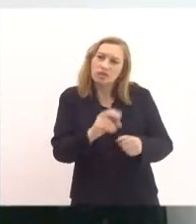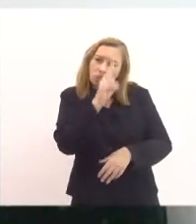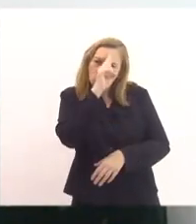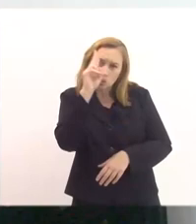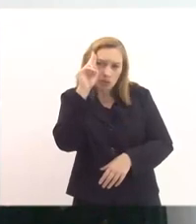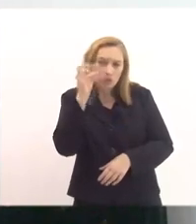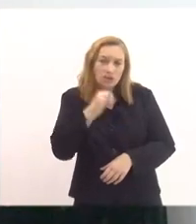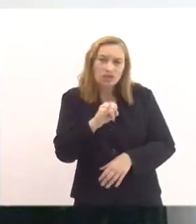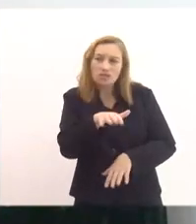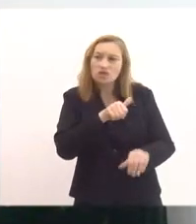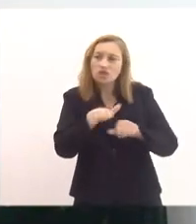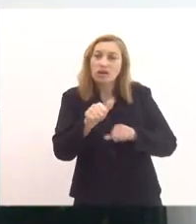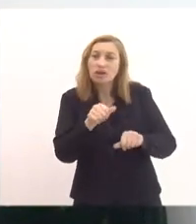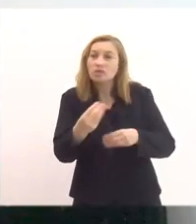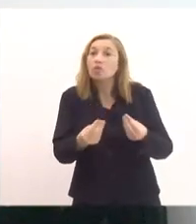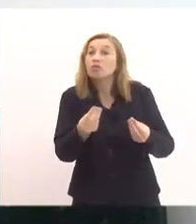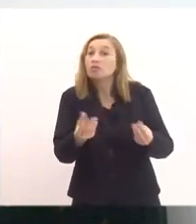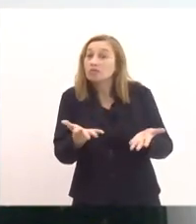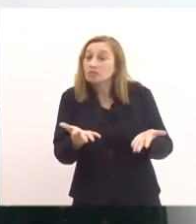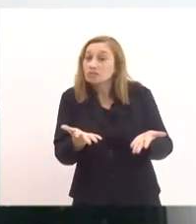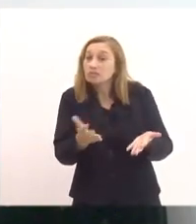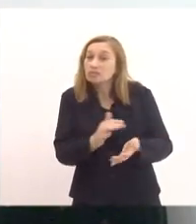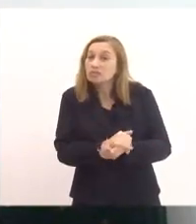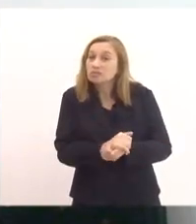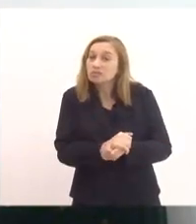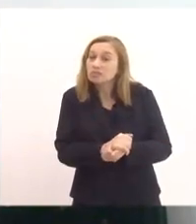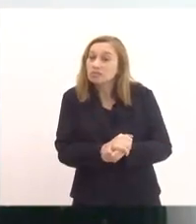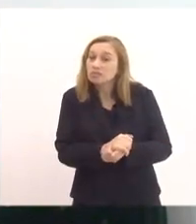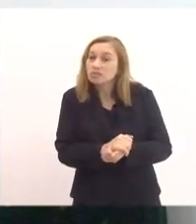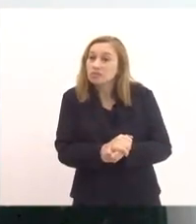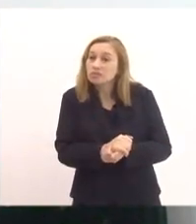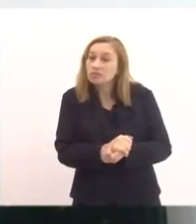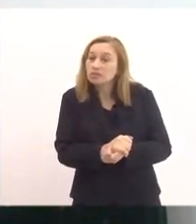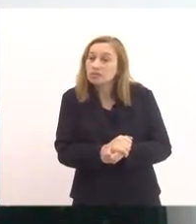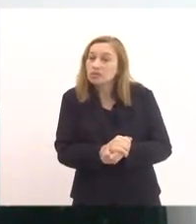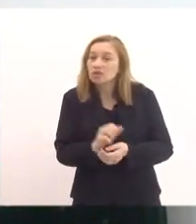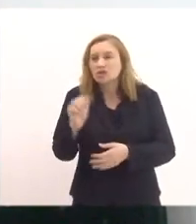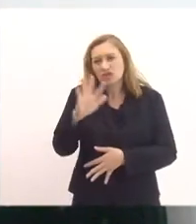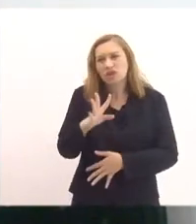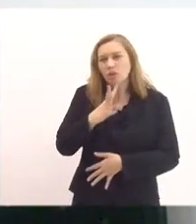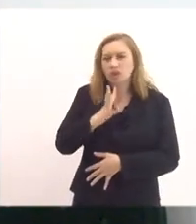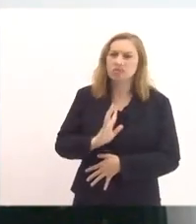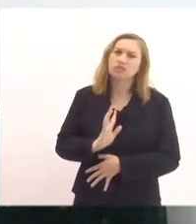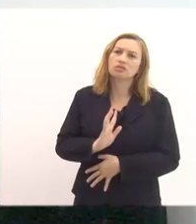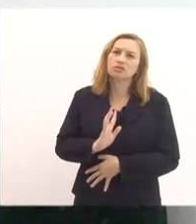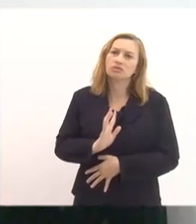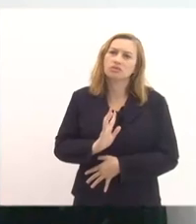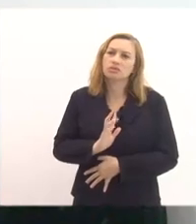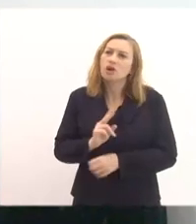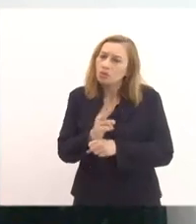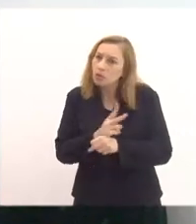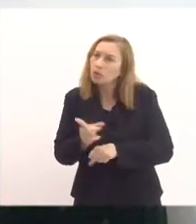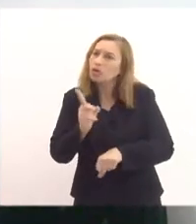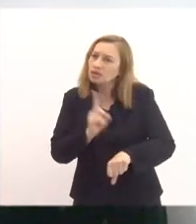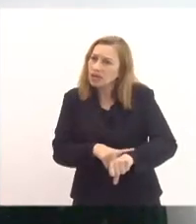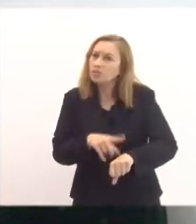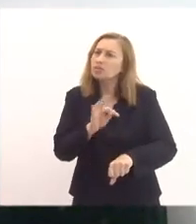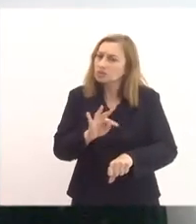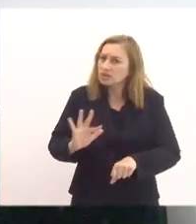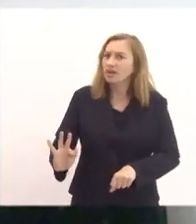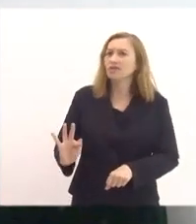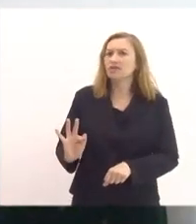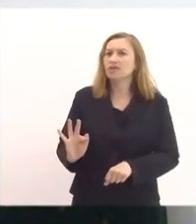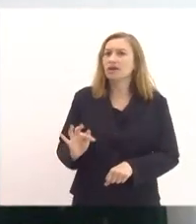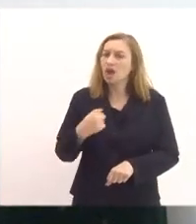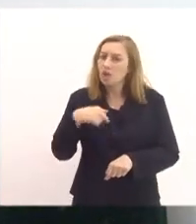for chamado, tu vai fazer vergonha para o pai. Porque em geral me conhece. Então, procura tempo para o TAF. Eu